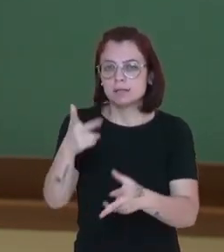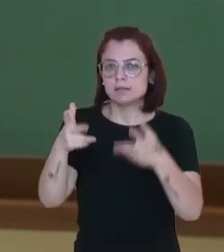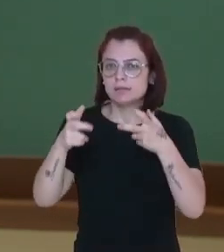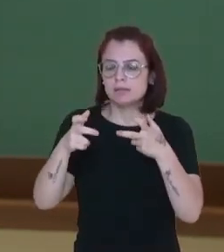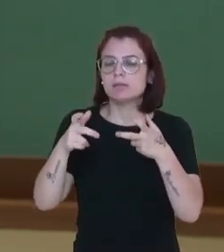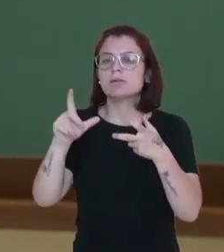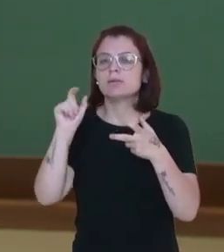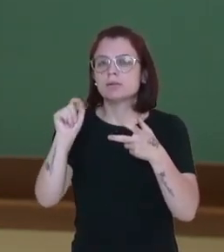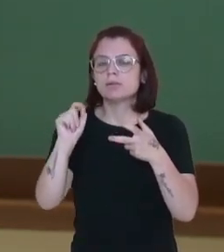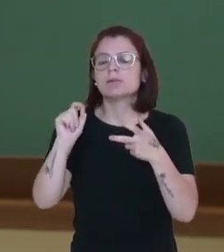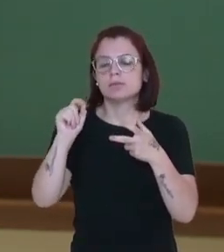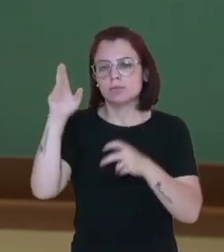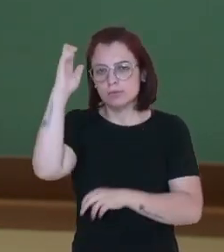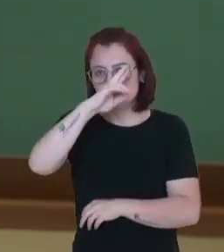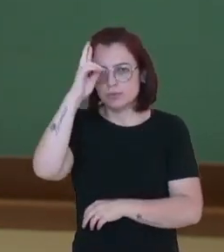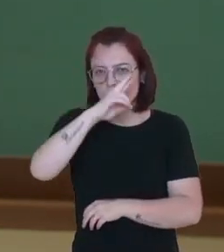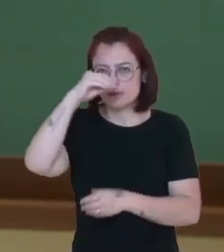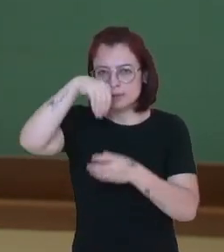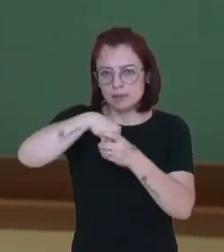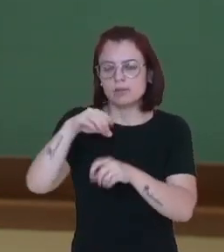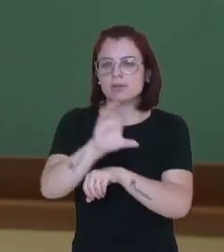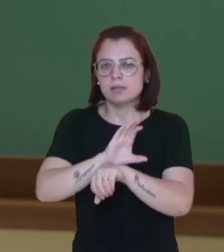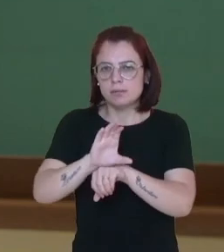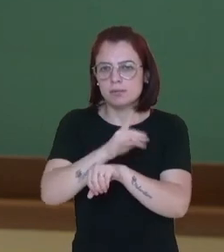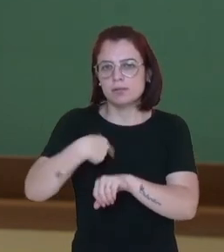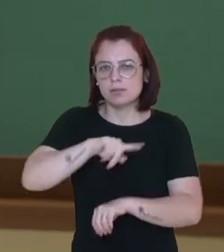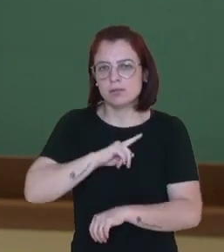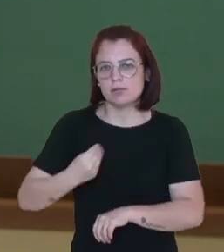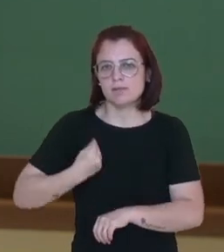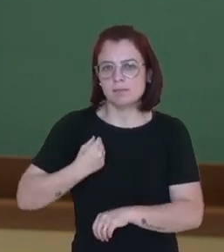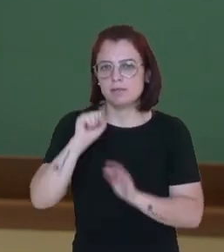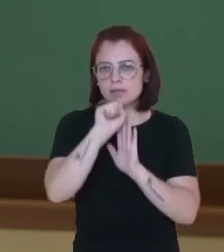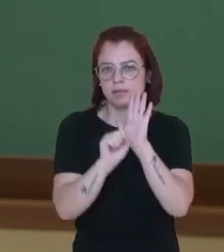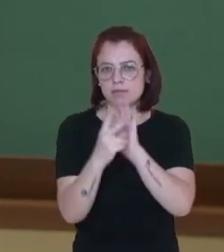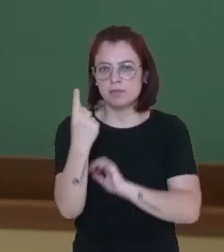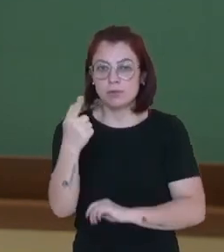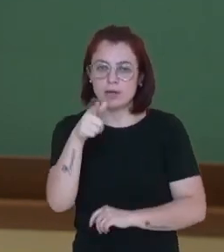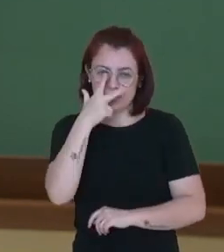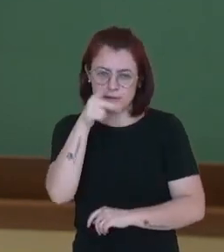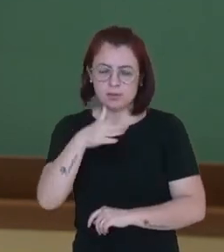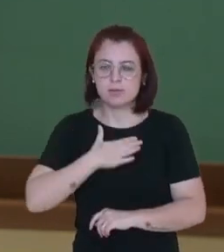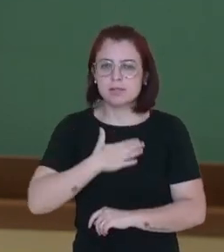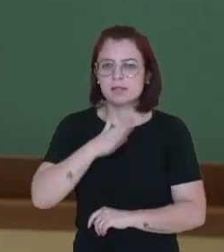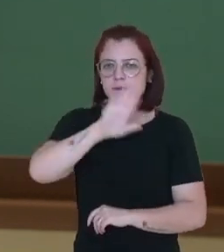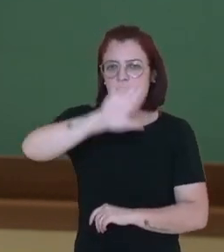da consolidação da Rússia dentro do capitalismo em que vivemos no século XXI. Espero que vocês tenham